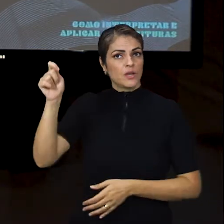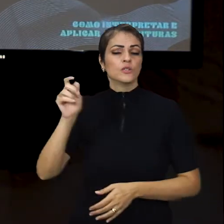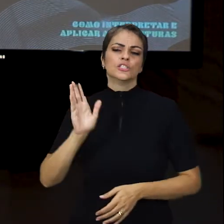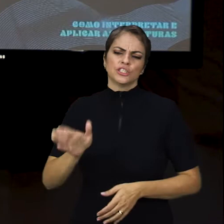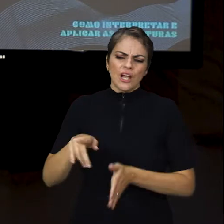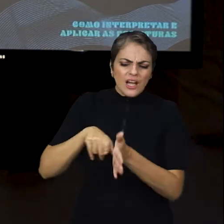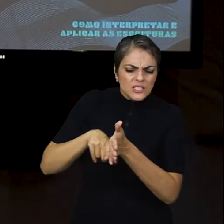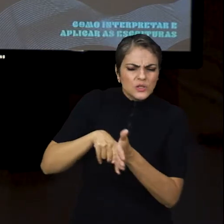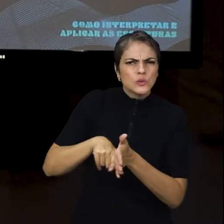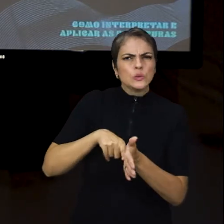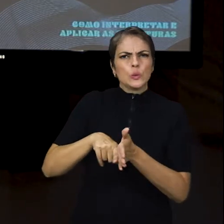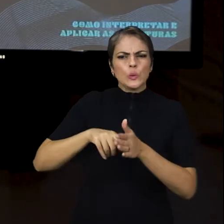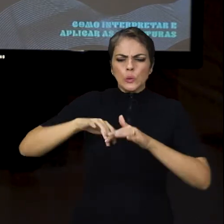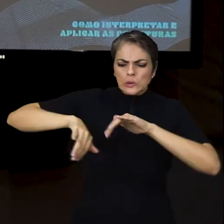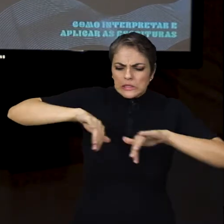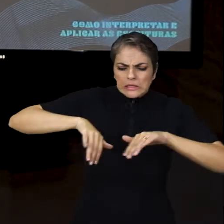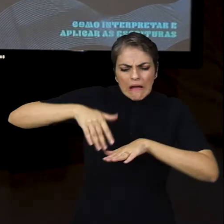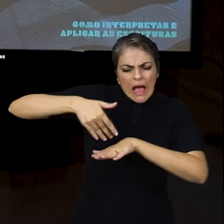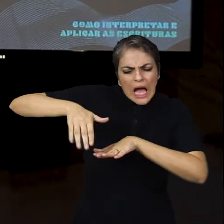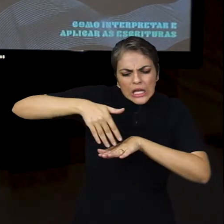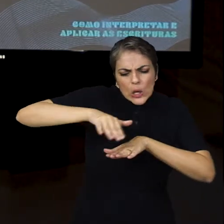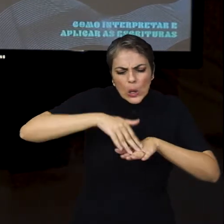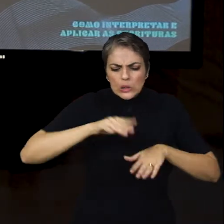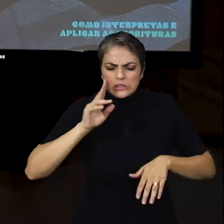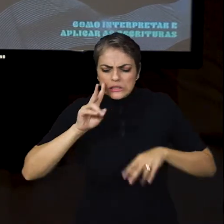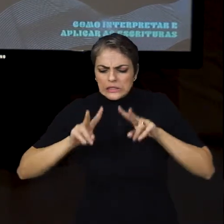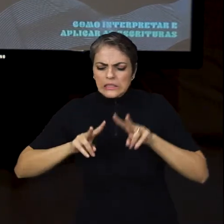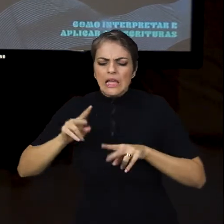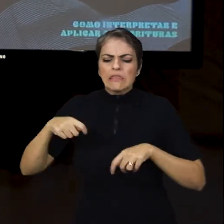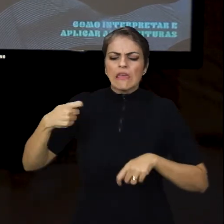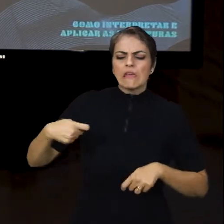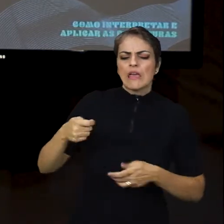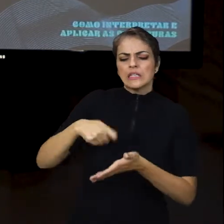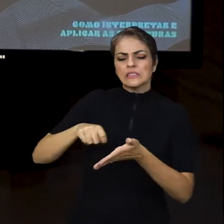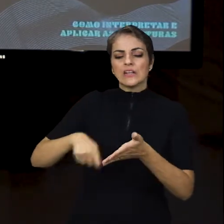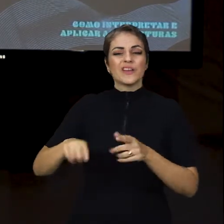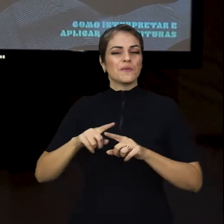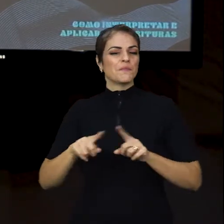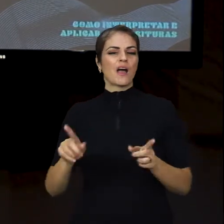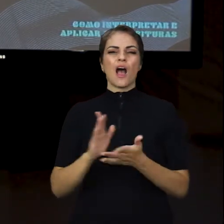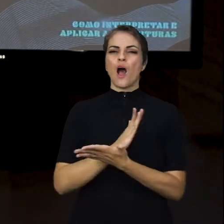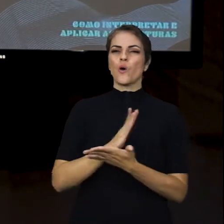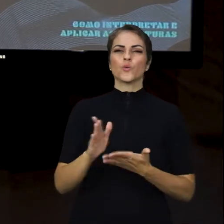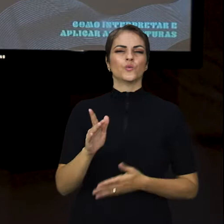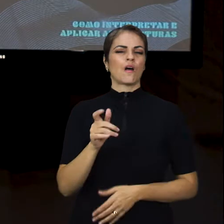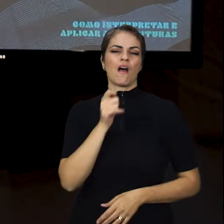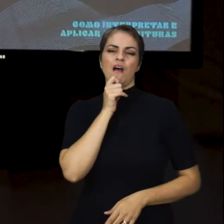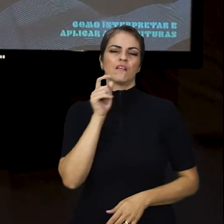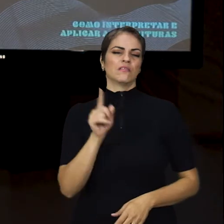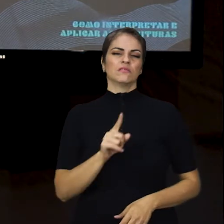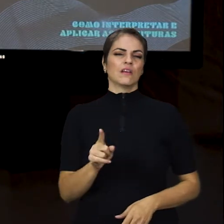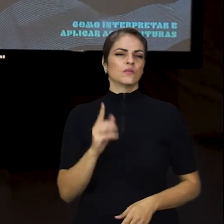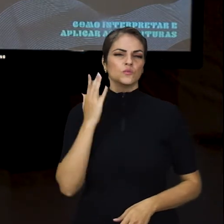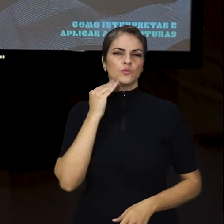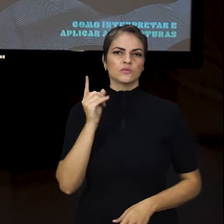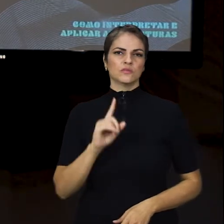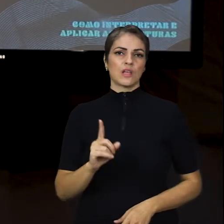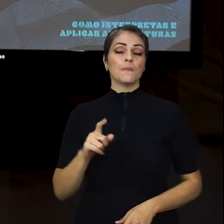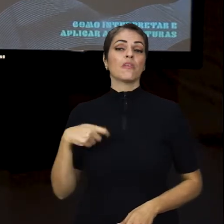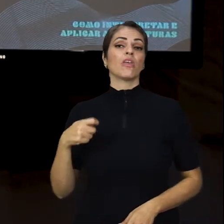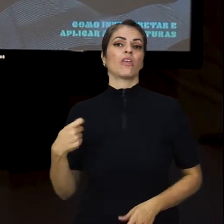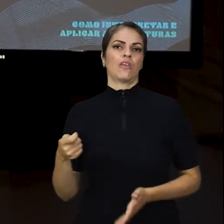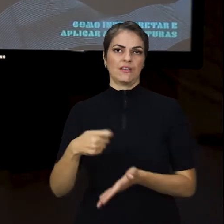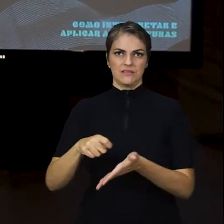e arqueológicos, tenta-se identificar a autoria desses livros, mas alguns permanecem com a sua autoria ainda